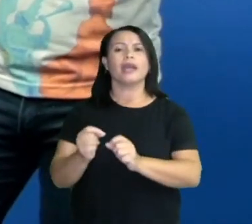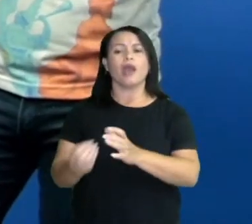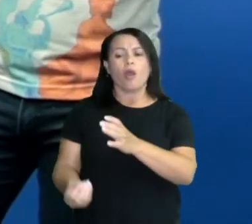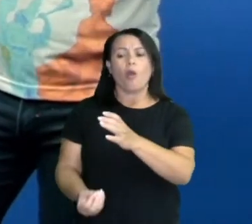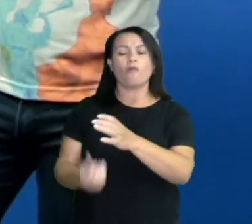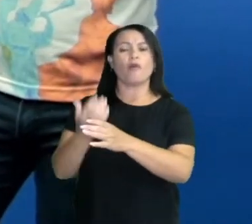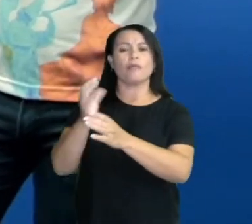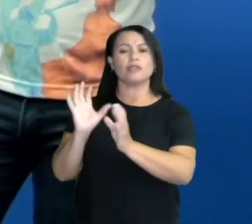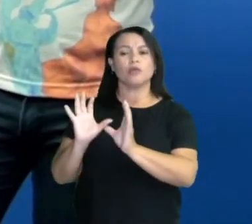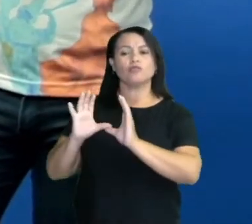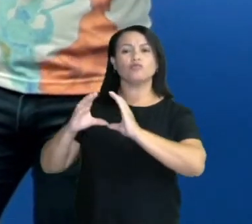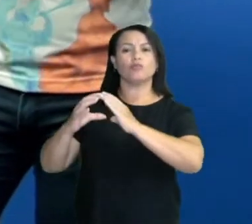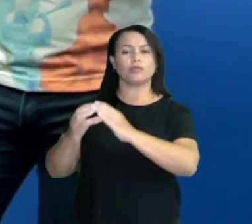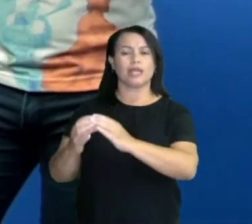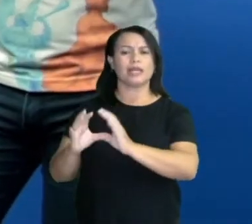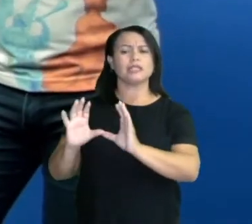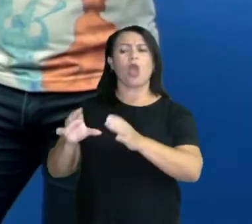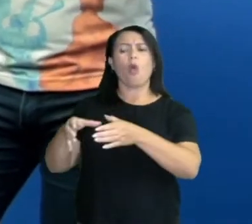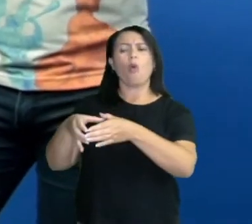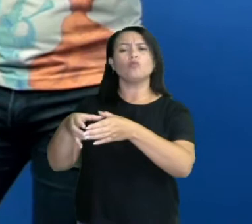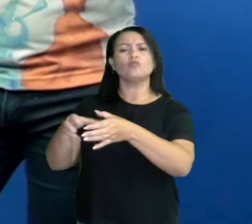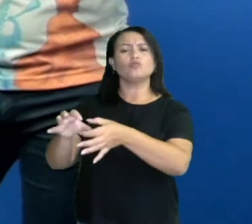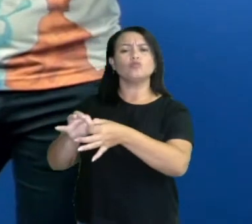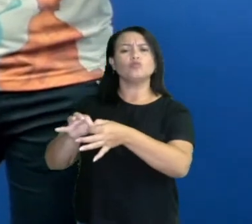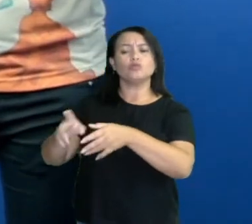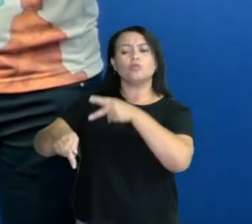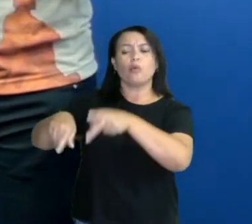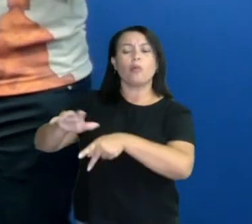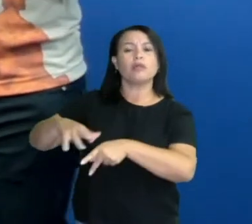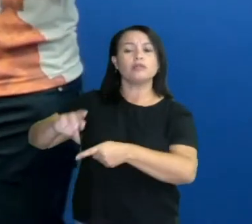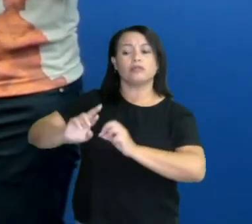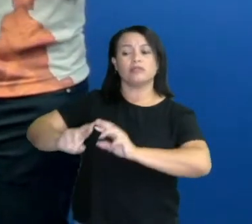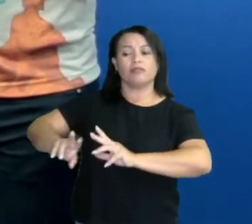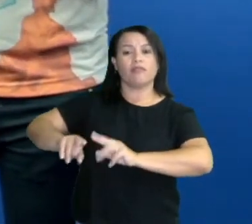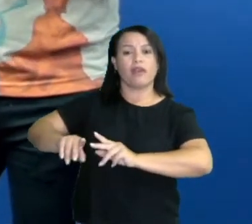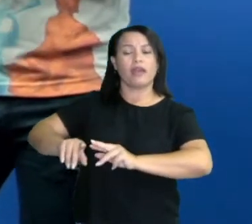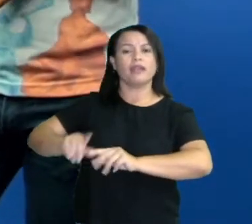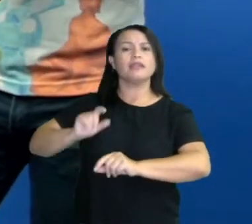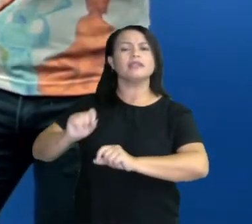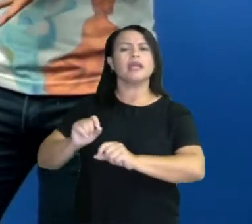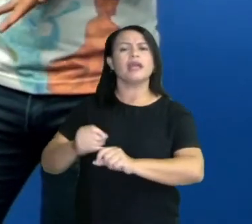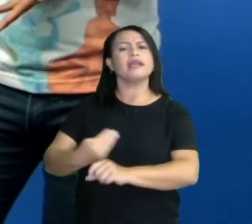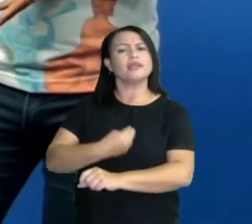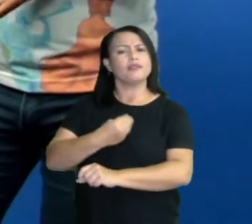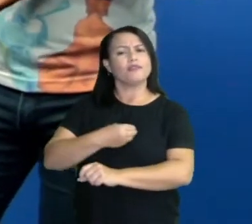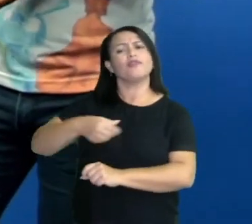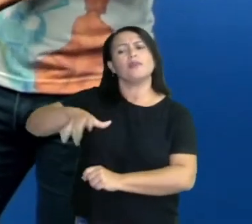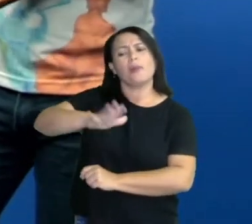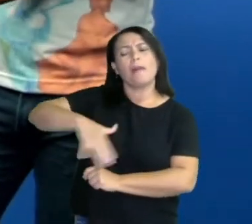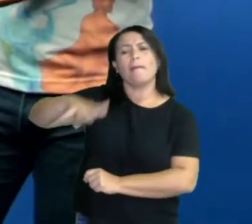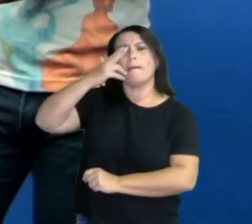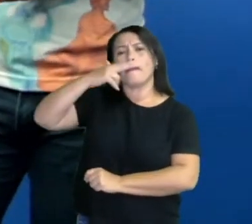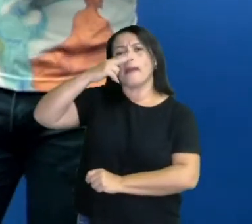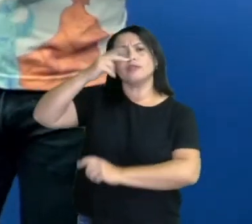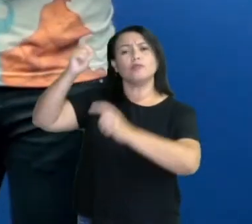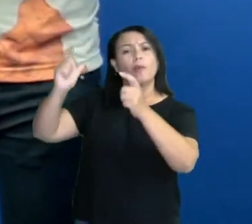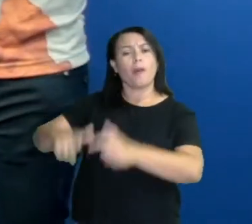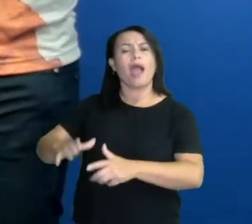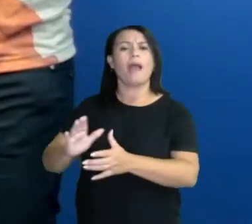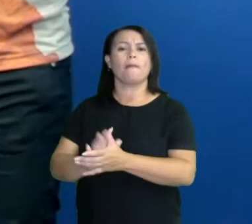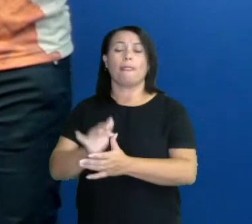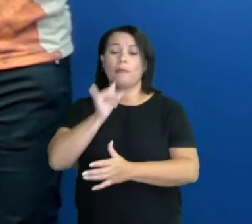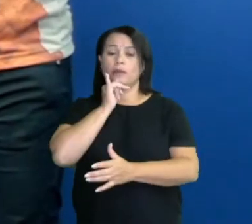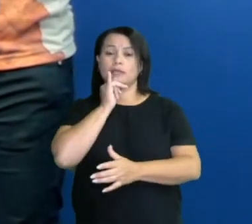formação de uma comunidade, que é o conjunto de populações diferentes que vivem na mesma região. Então, por exemplo, em